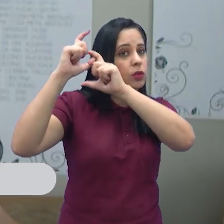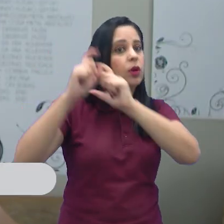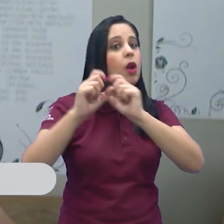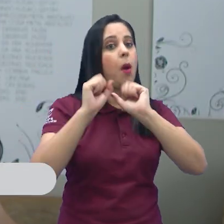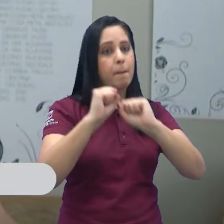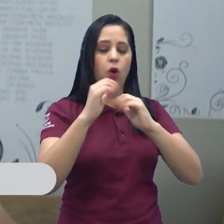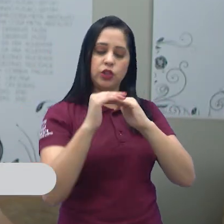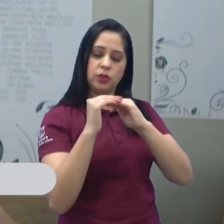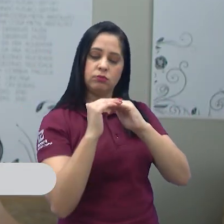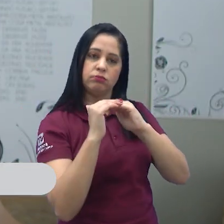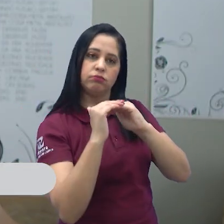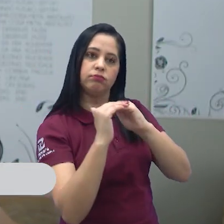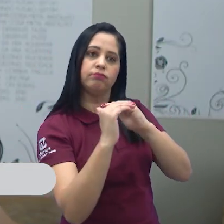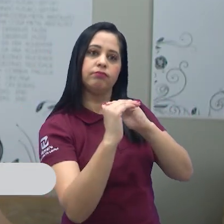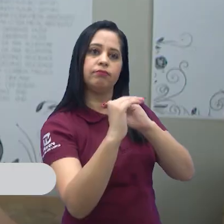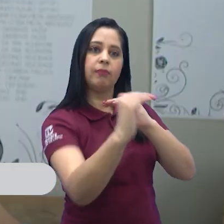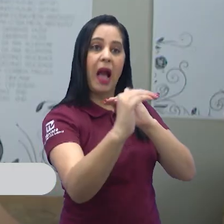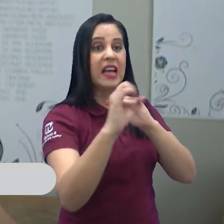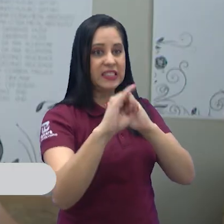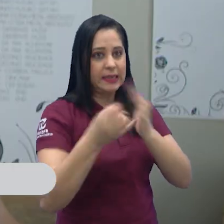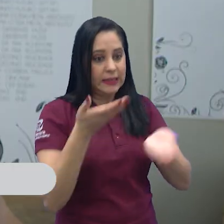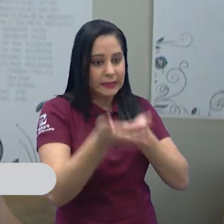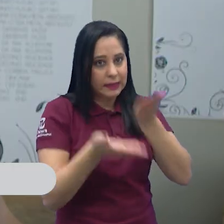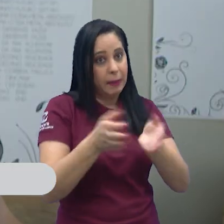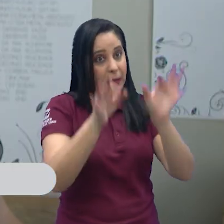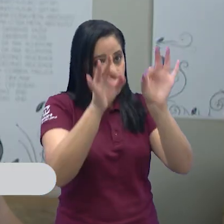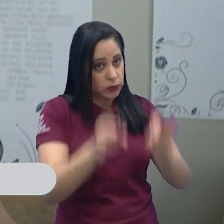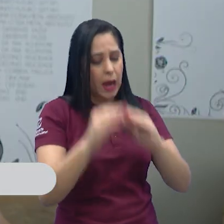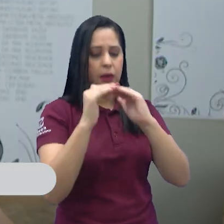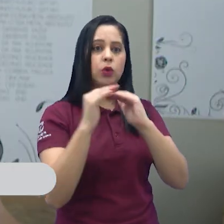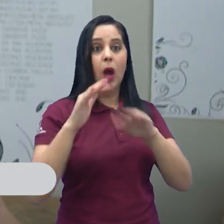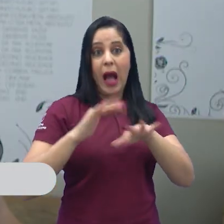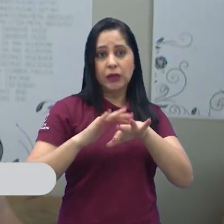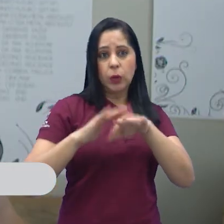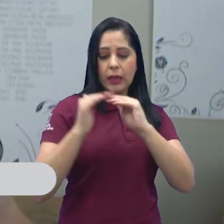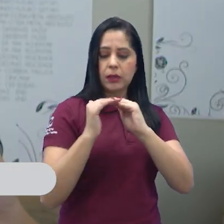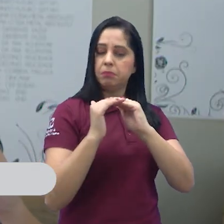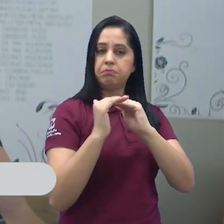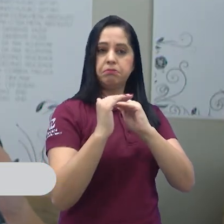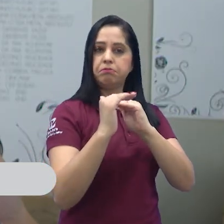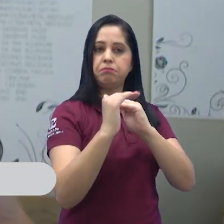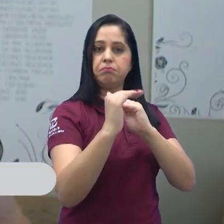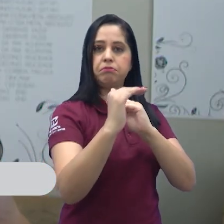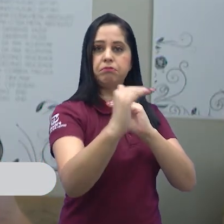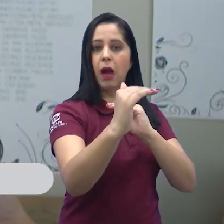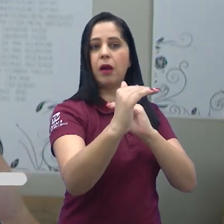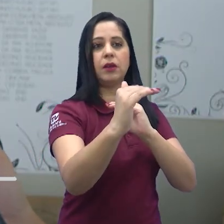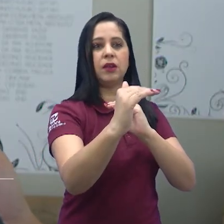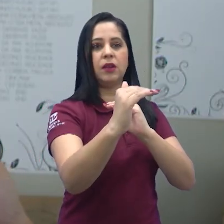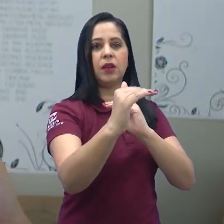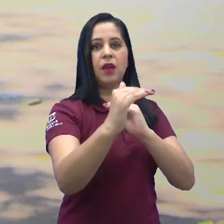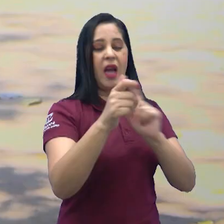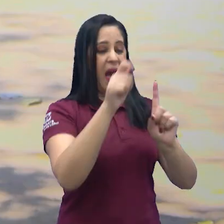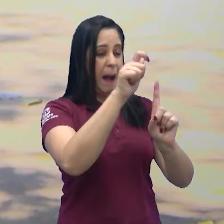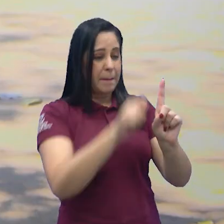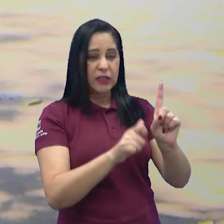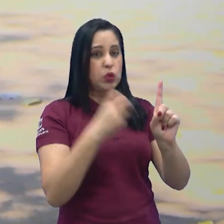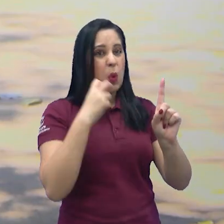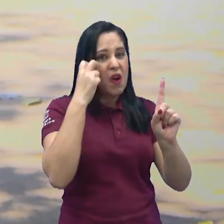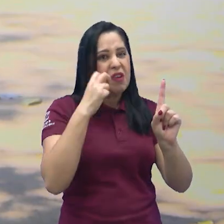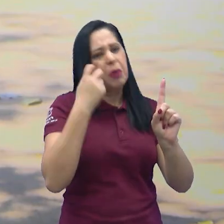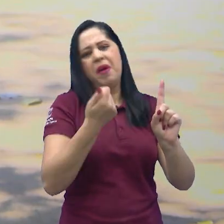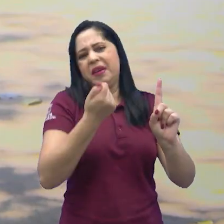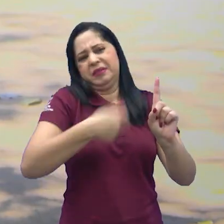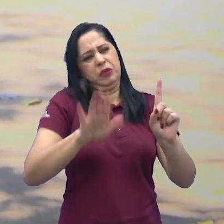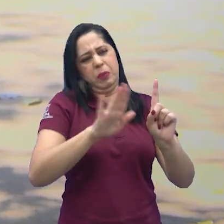estabilizado através do tratamento, né? E não ter essa vergonha de procurar ajuda, né? Gi, é isso